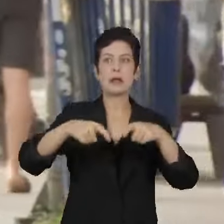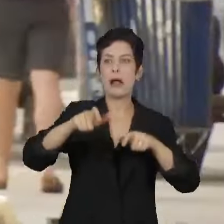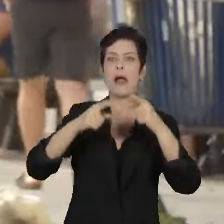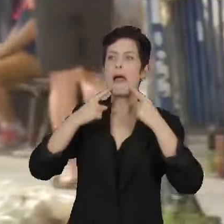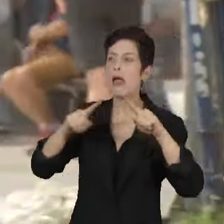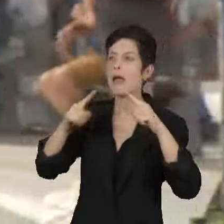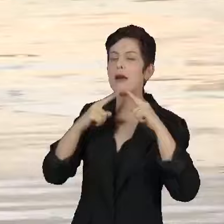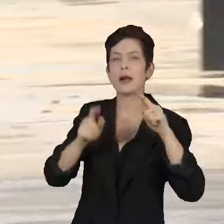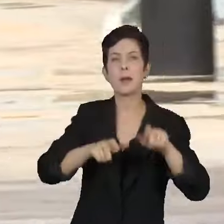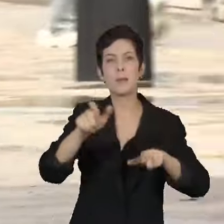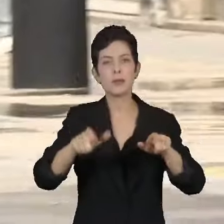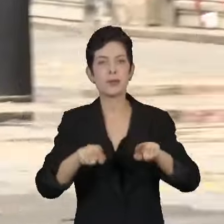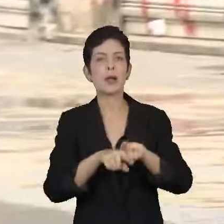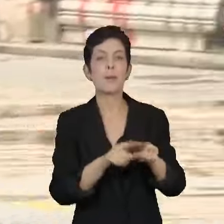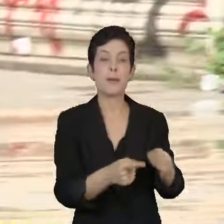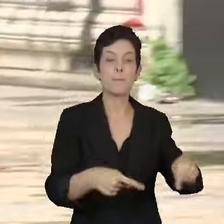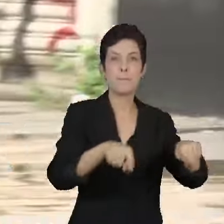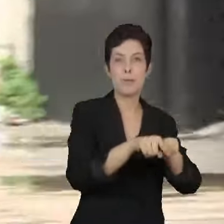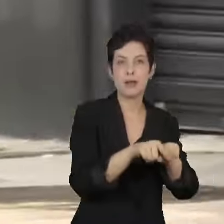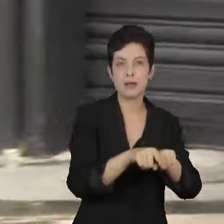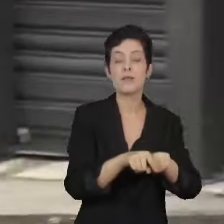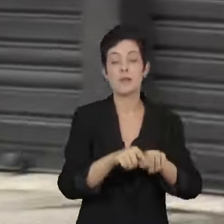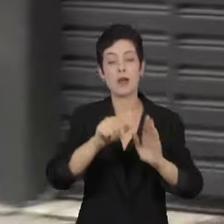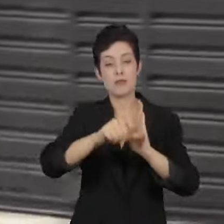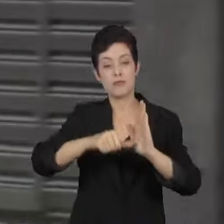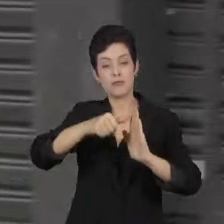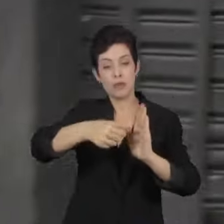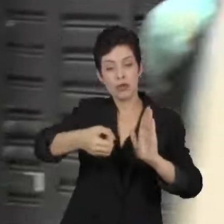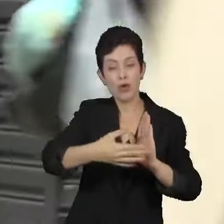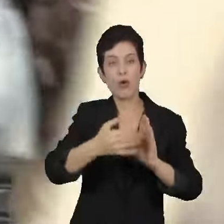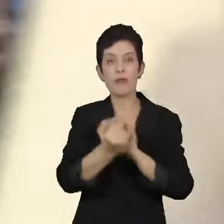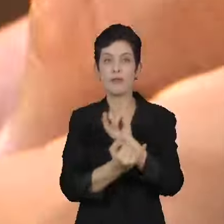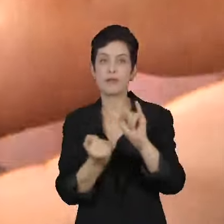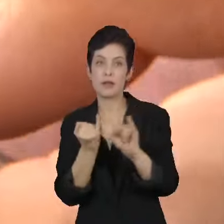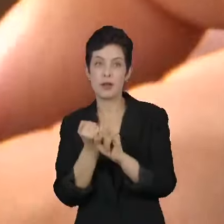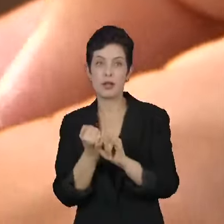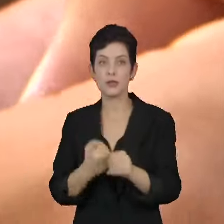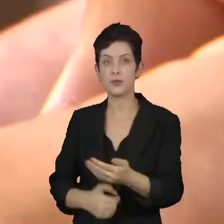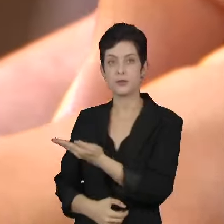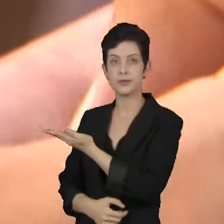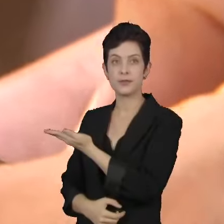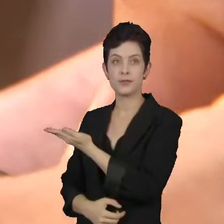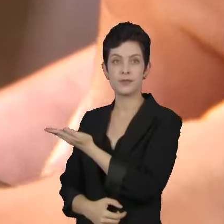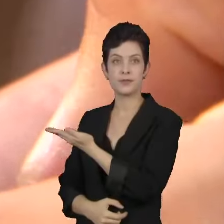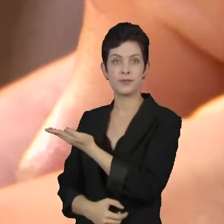e parceiros. A nova versão pode ser acessada na internet, no endereço